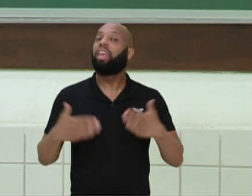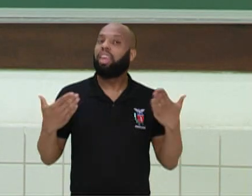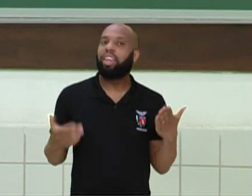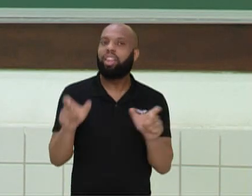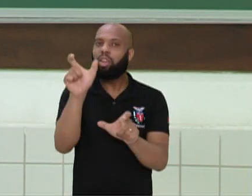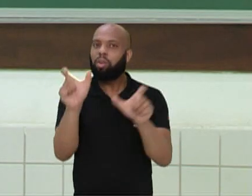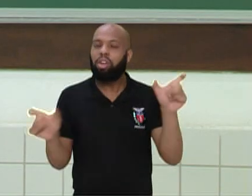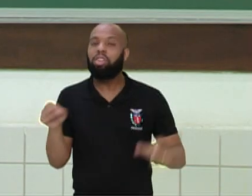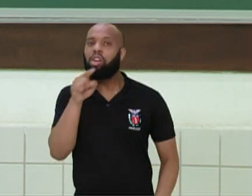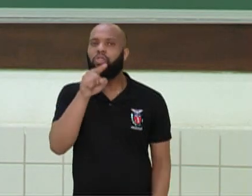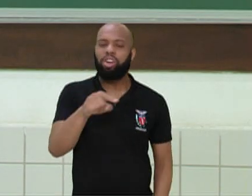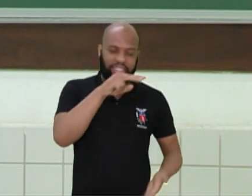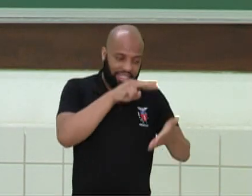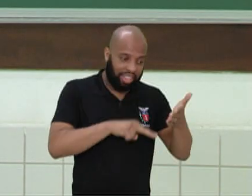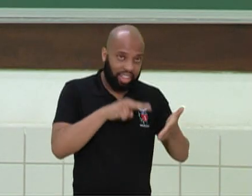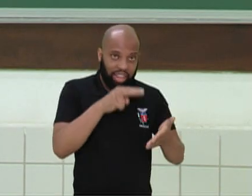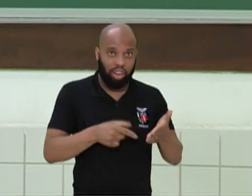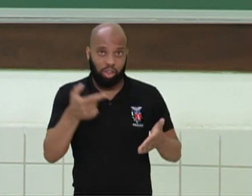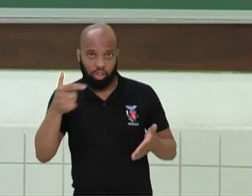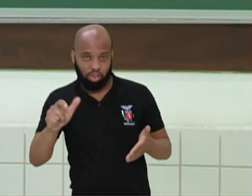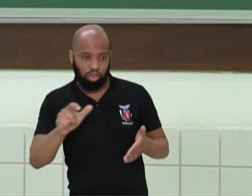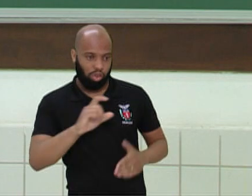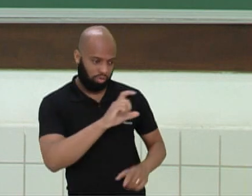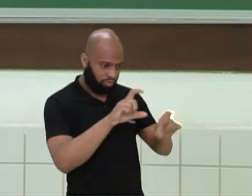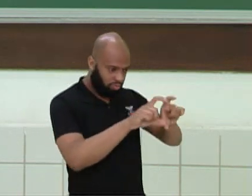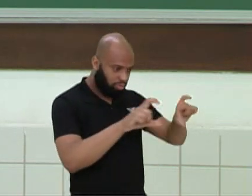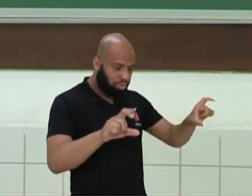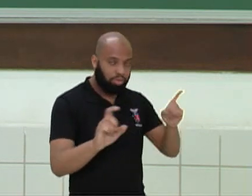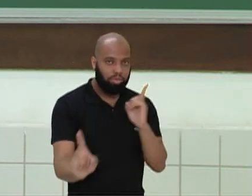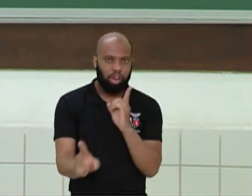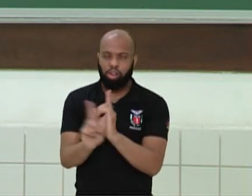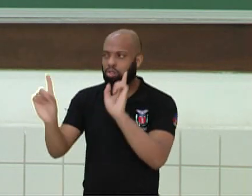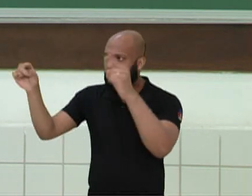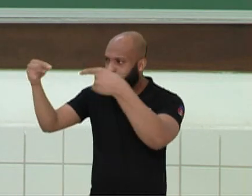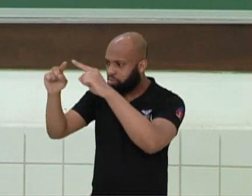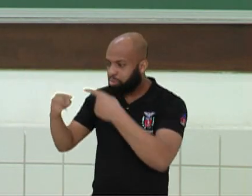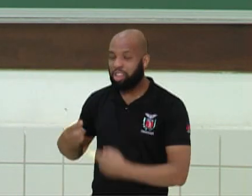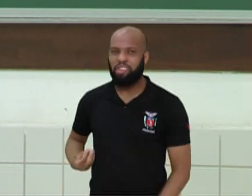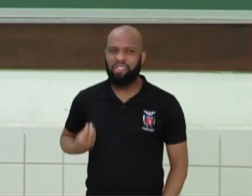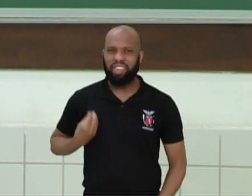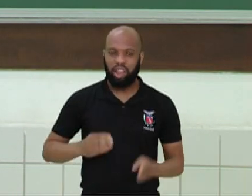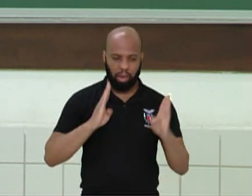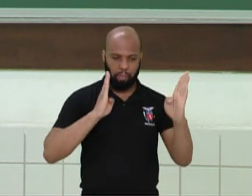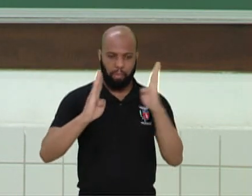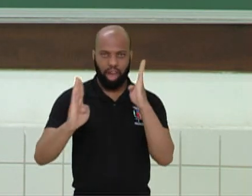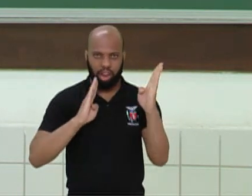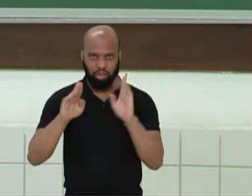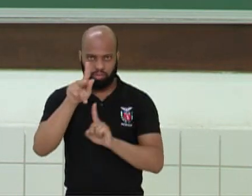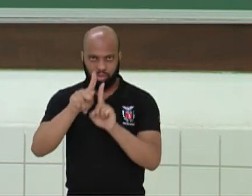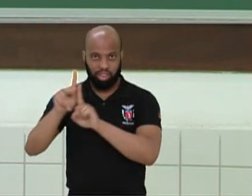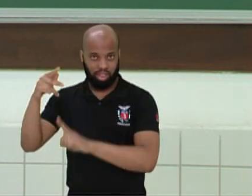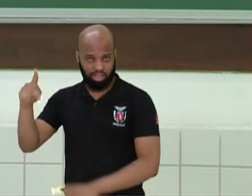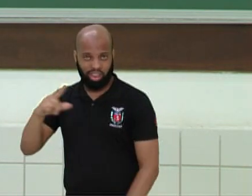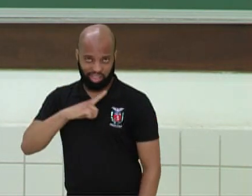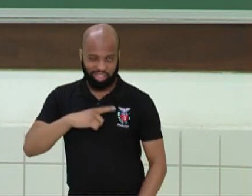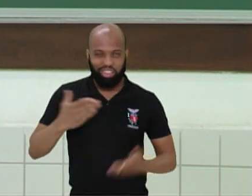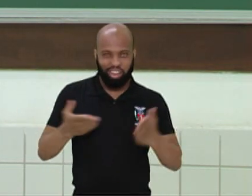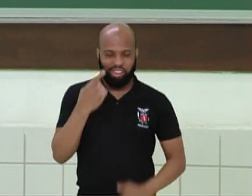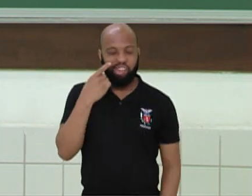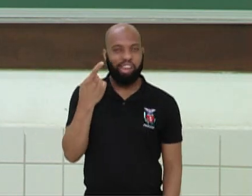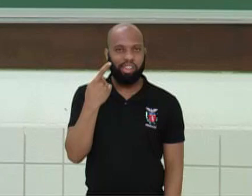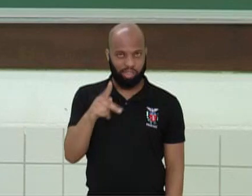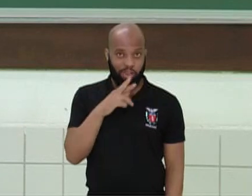Então, pessoal, releram a estrofe, descobriram que parte da vida que é essa que o personagem está narrando? Vamos